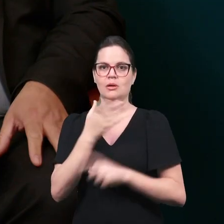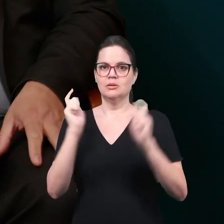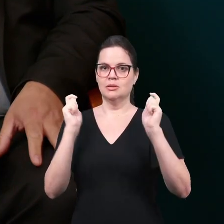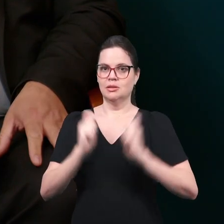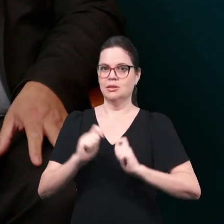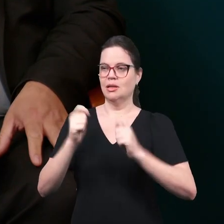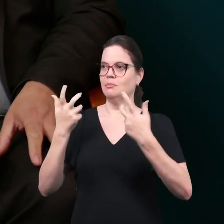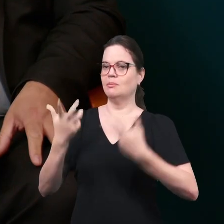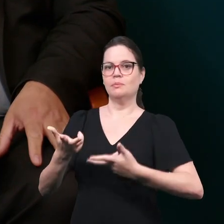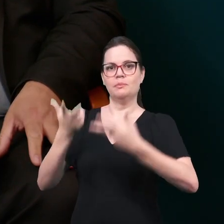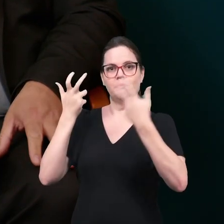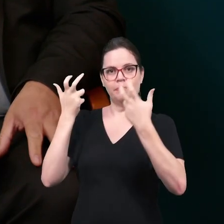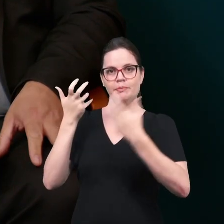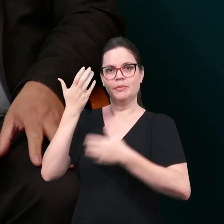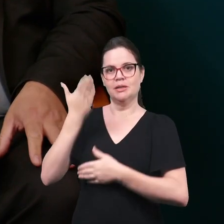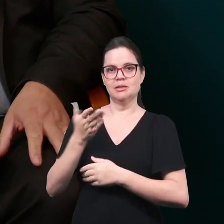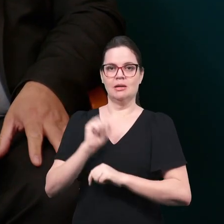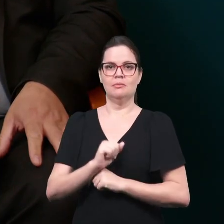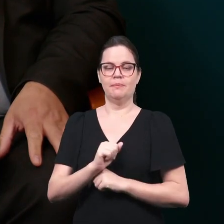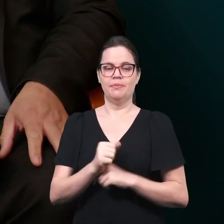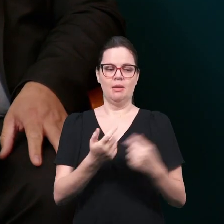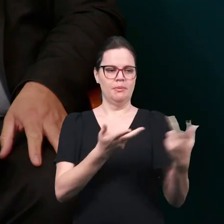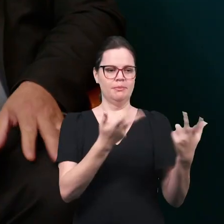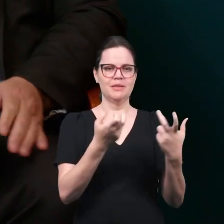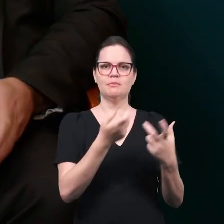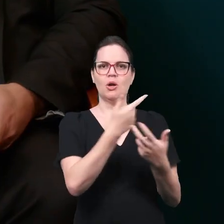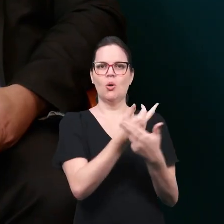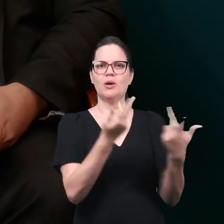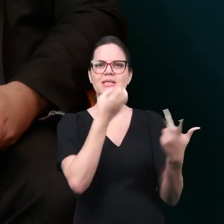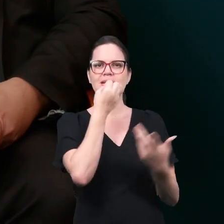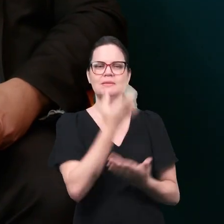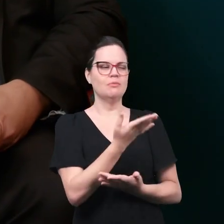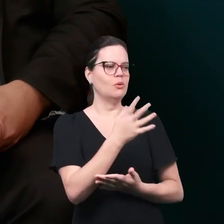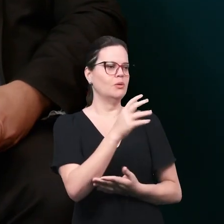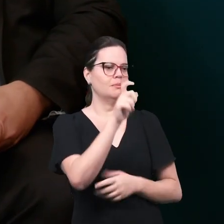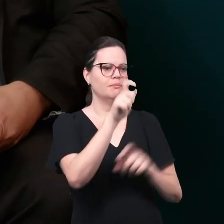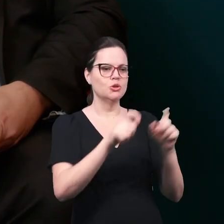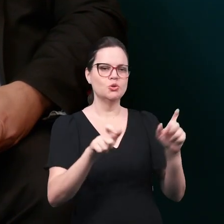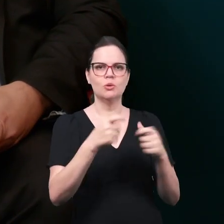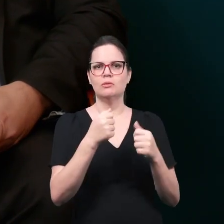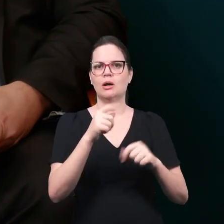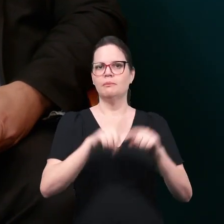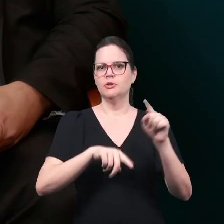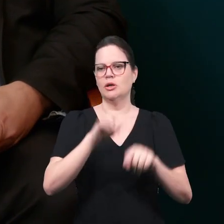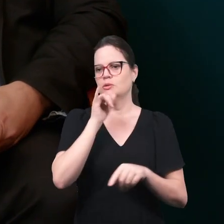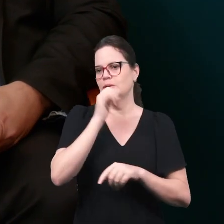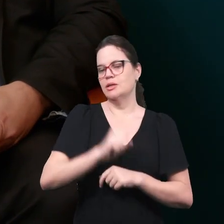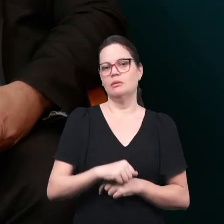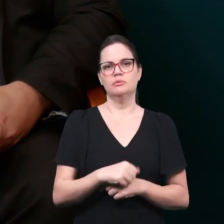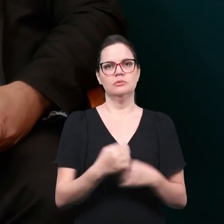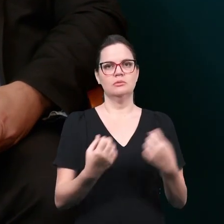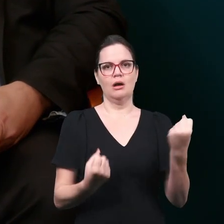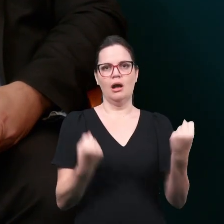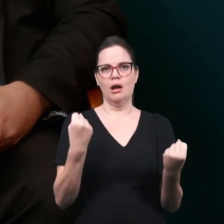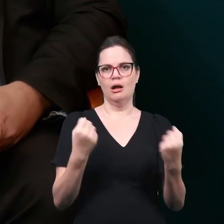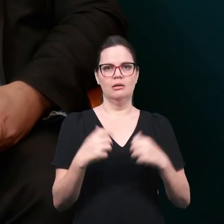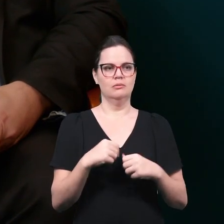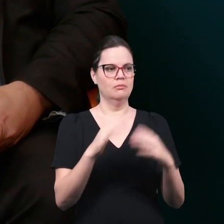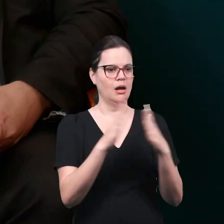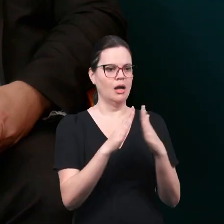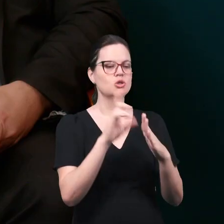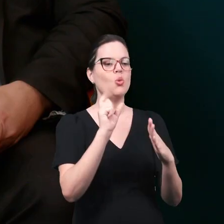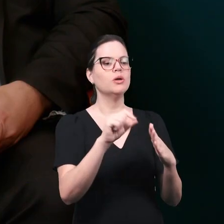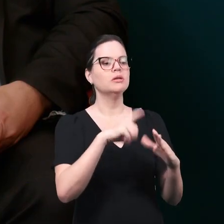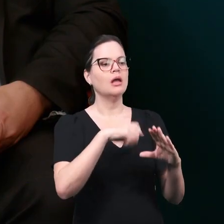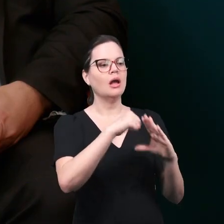encontrar em pessoas, em objetos, até, por exemplo, em um carro, em um imóvel.